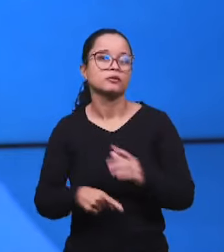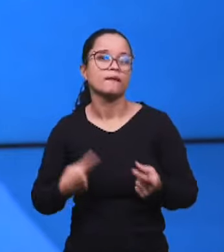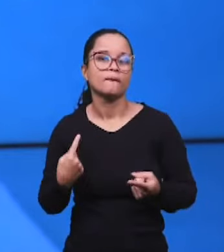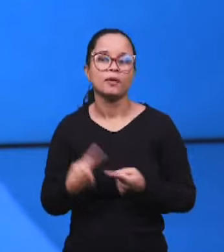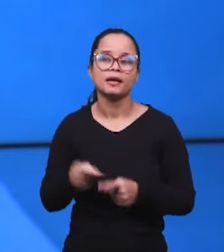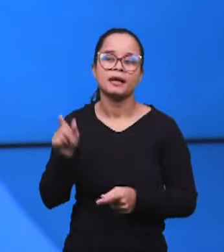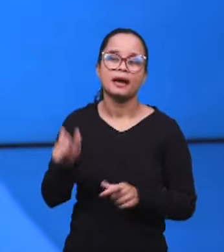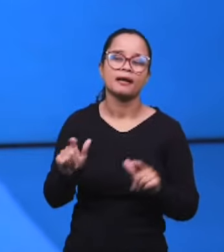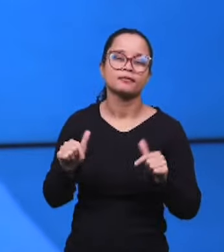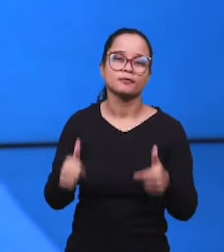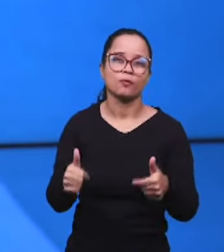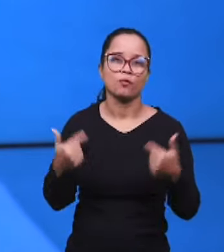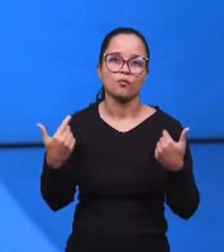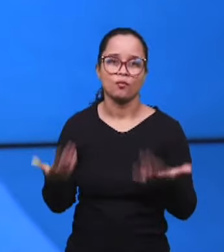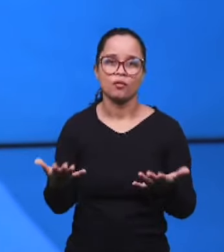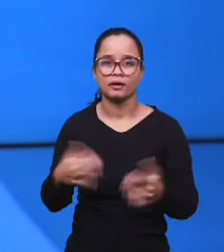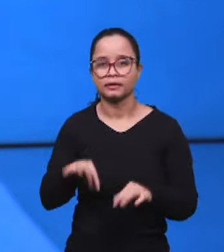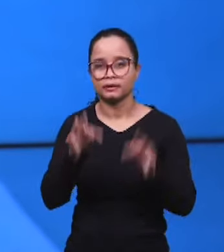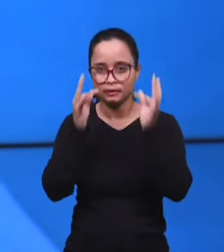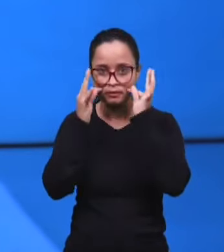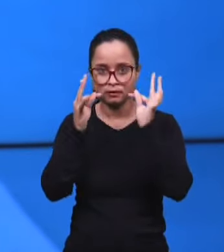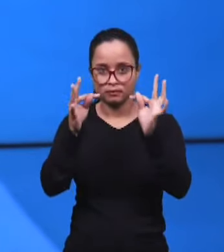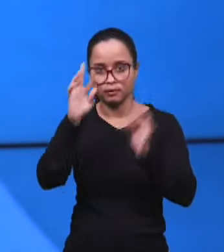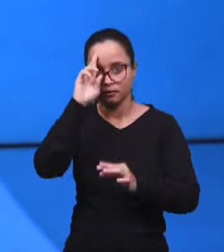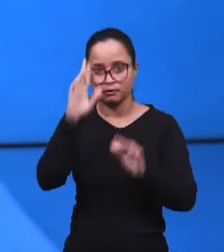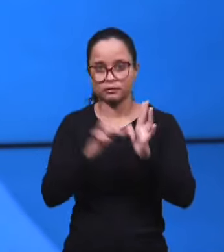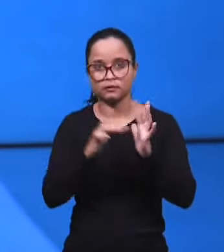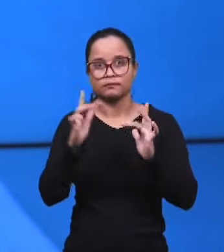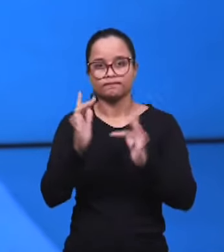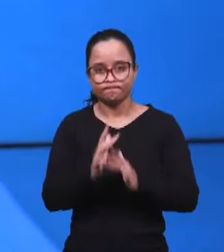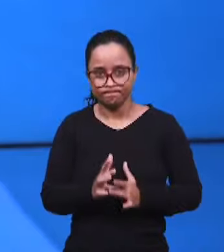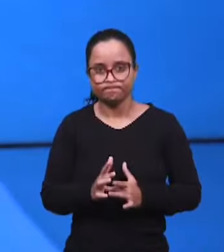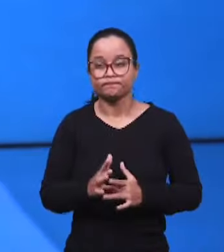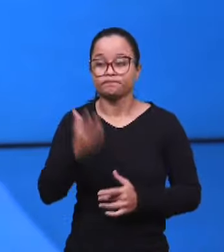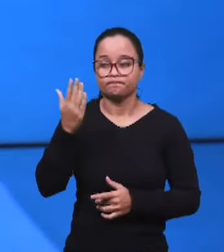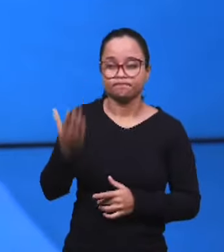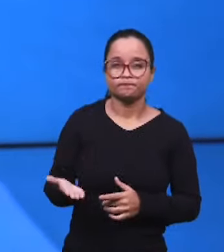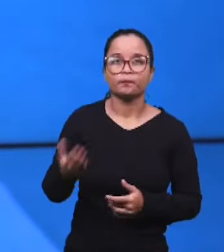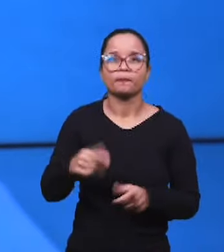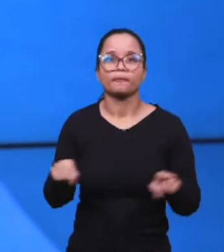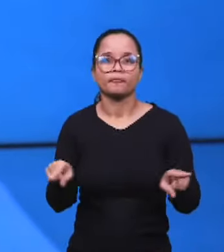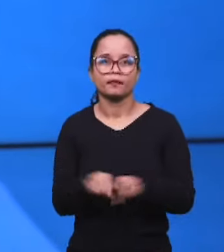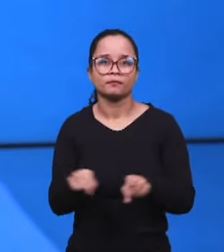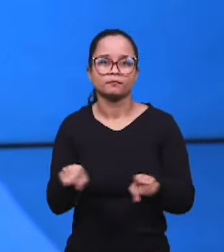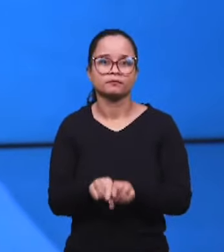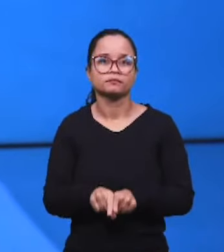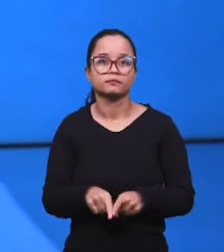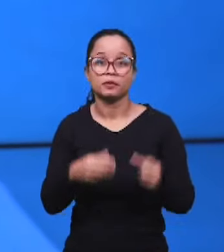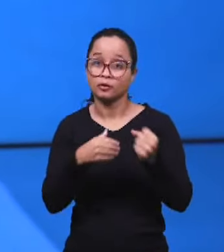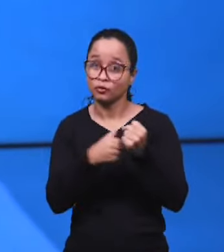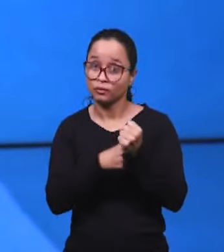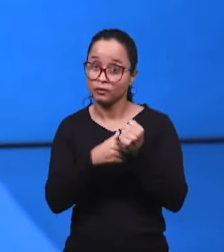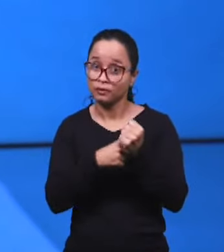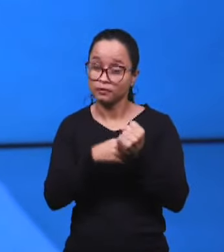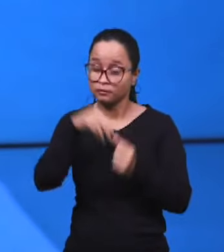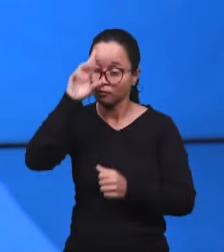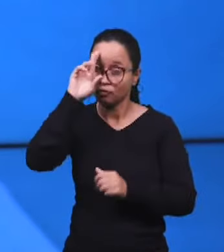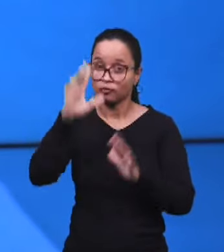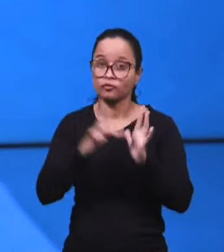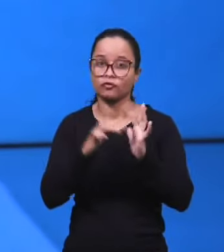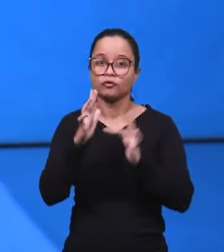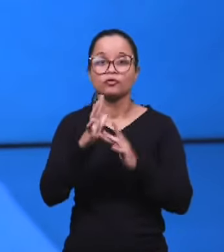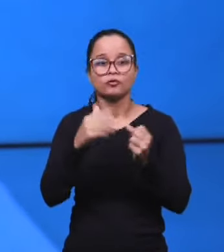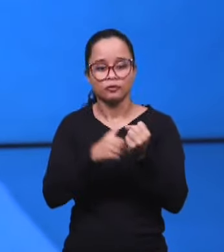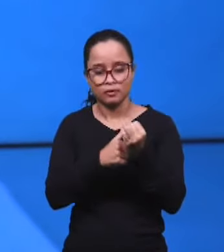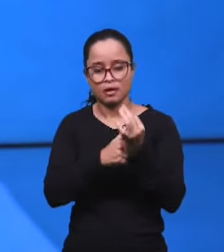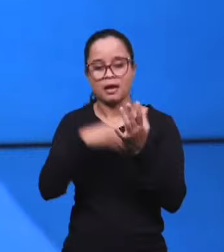estava fazendo? Ele estava ali testemunhando o Senhor Jesus. Ele estava ali também para que os mistérios do Senhor Jesus